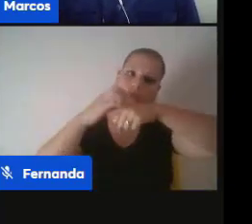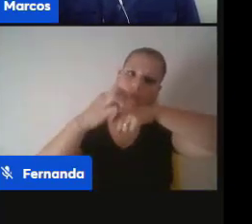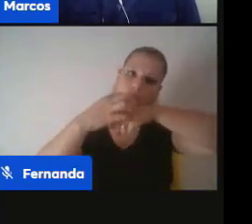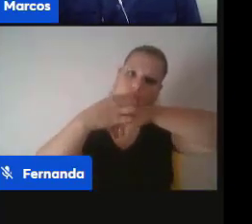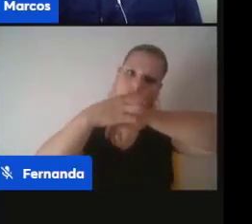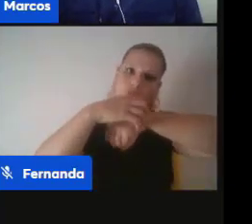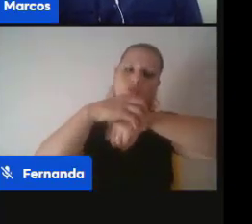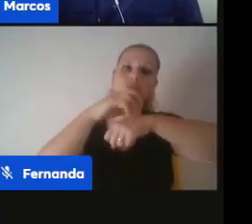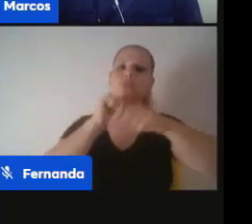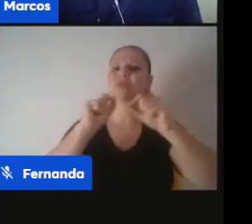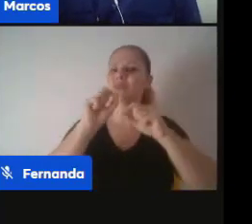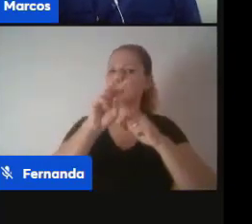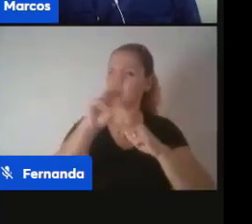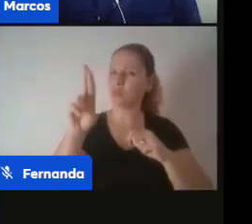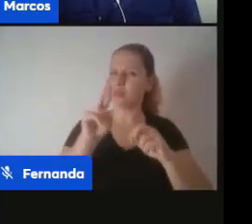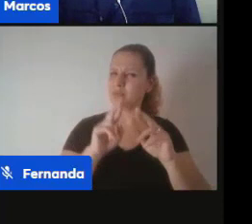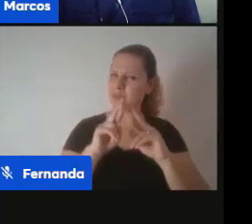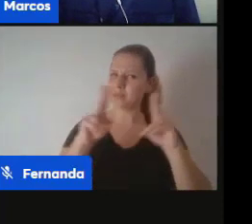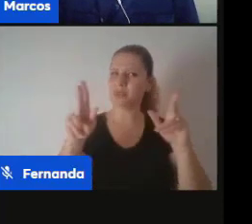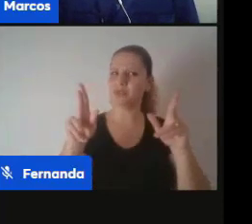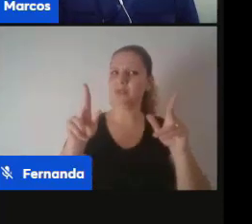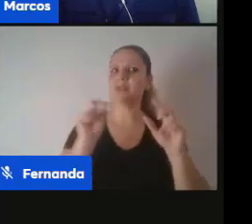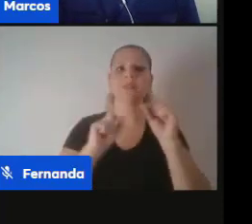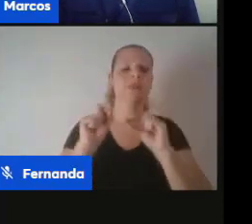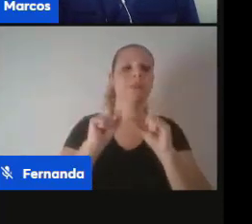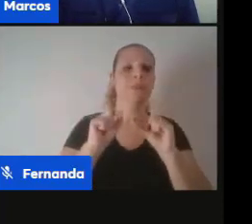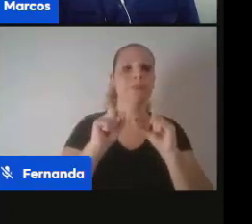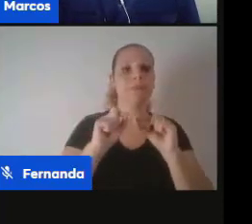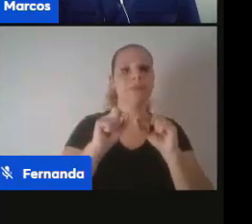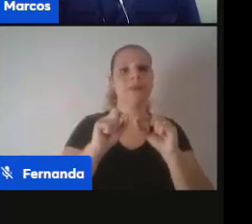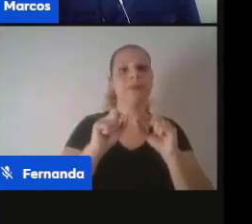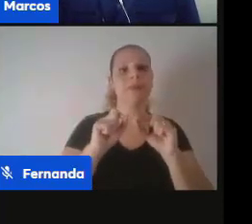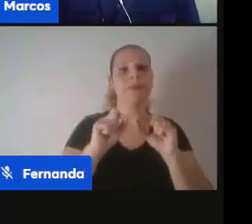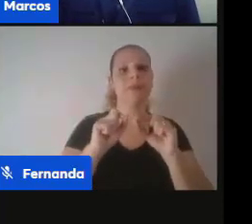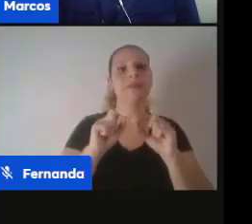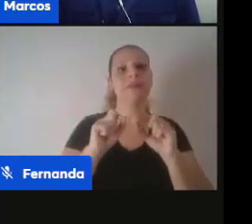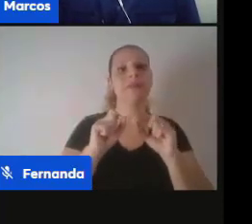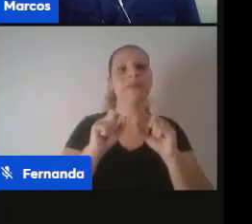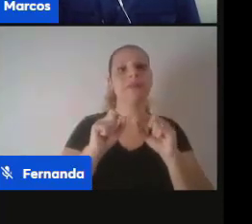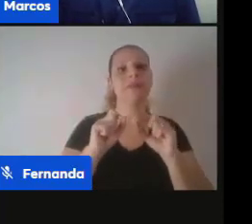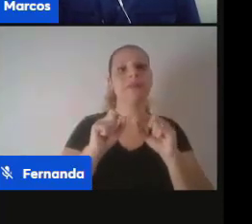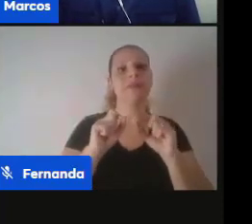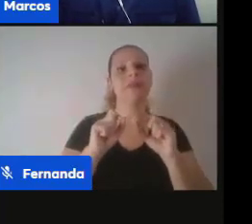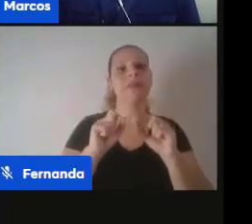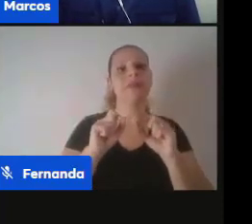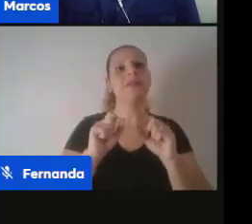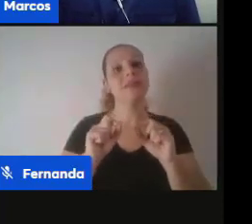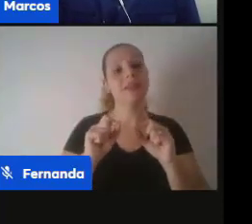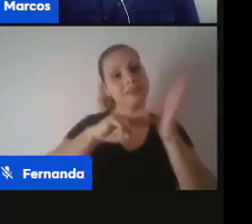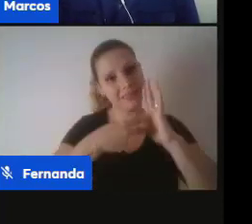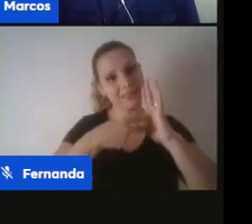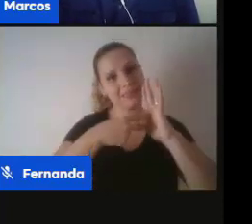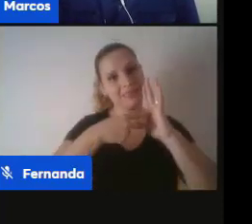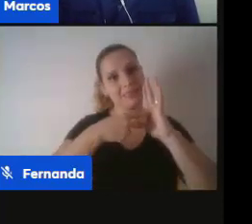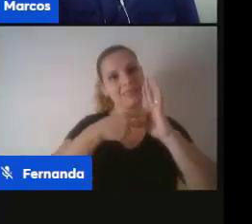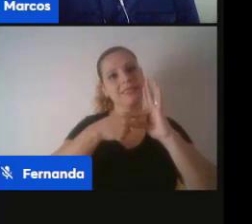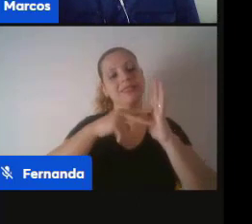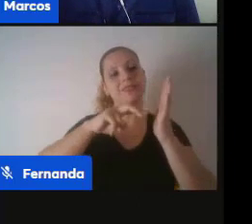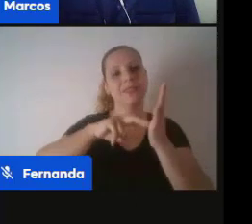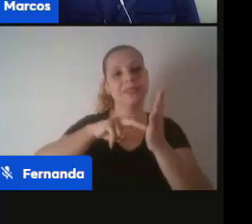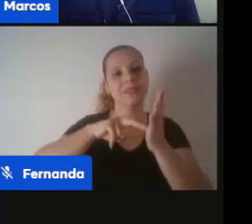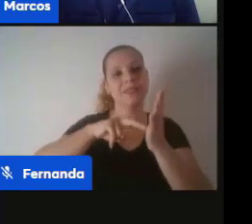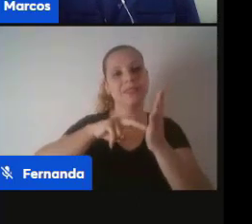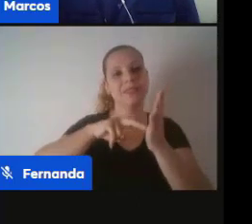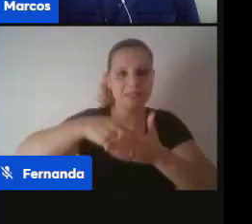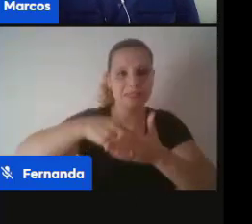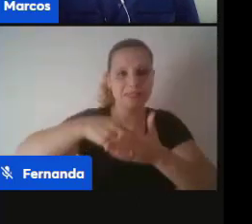Chikungunya. Chikungunya, esse nome esquisito, significa o dialeto lá da Tanzânia, que significa que eles se dobram. A